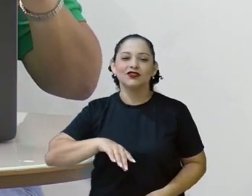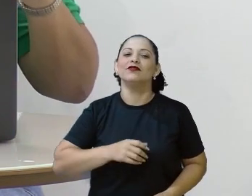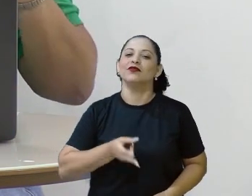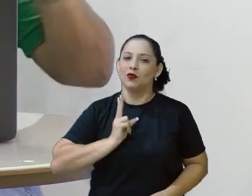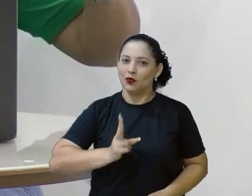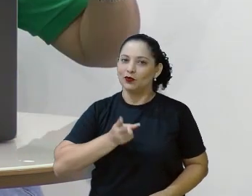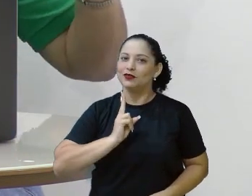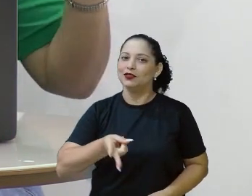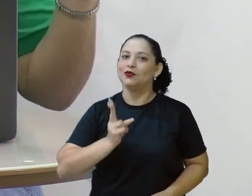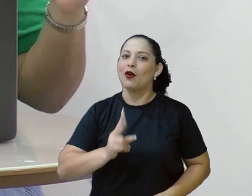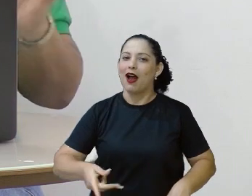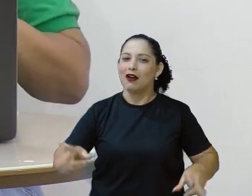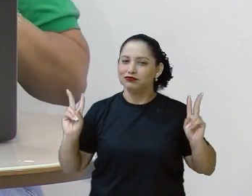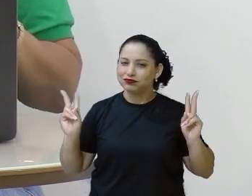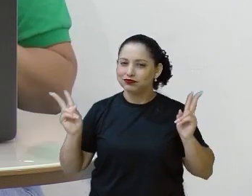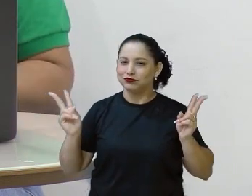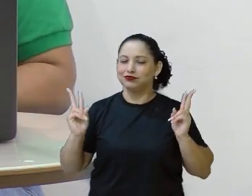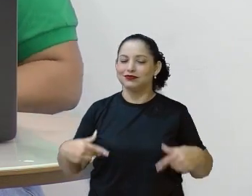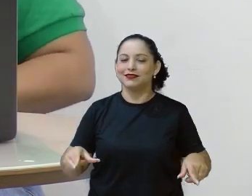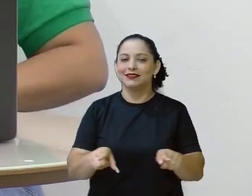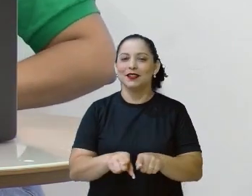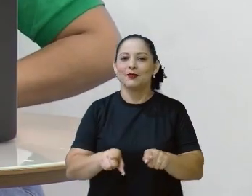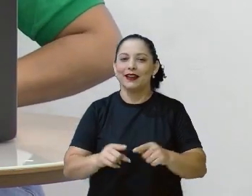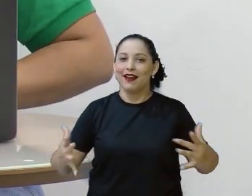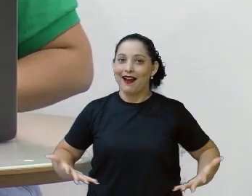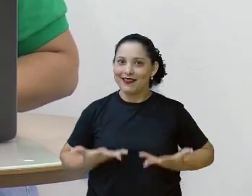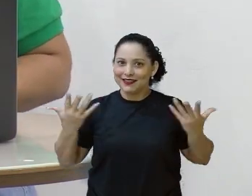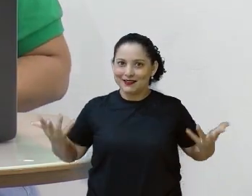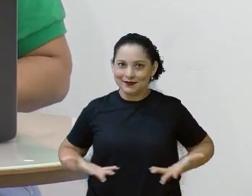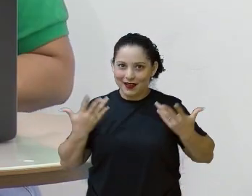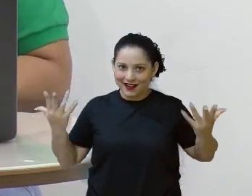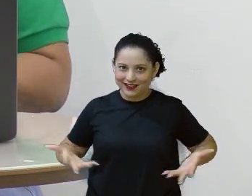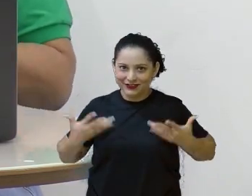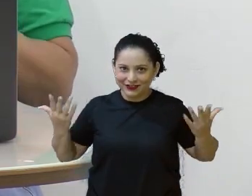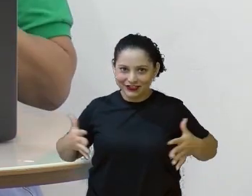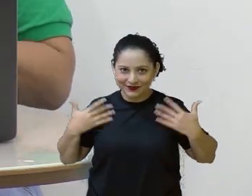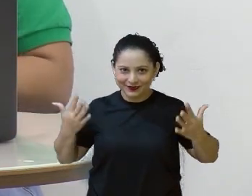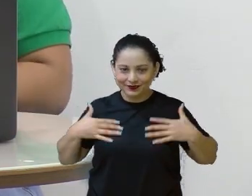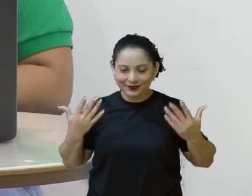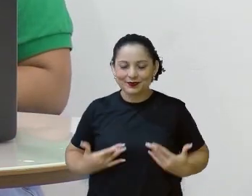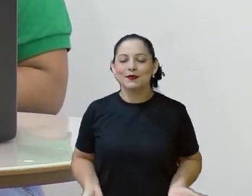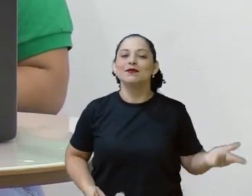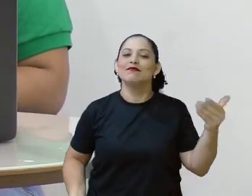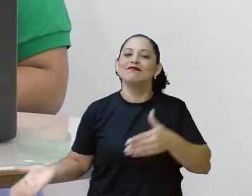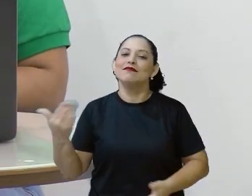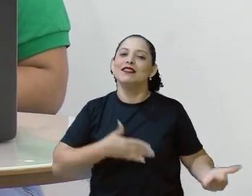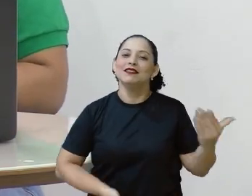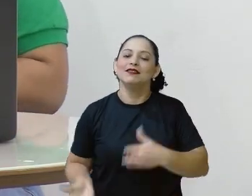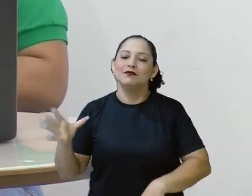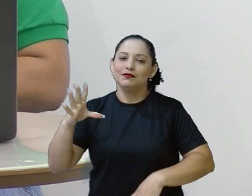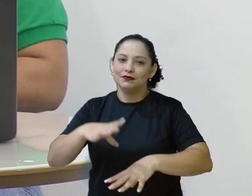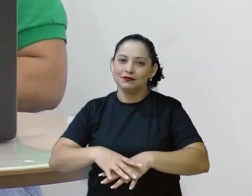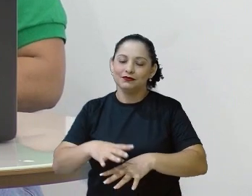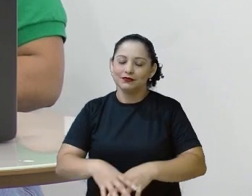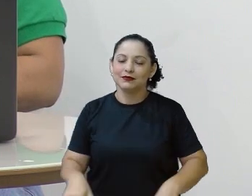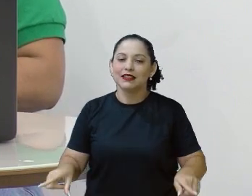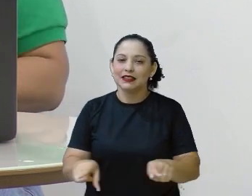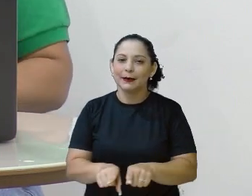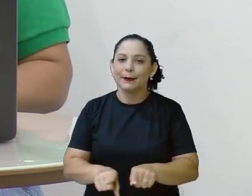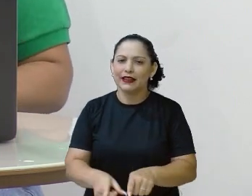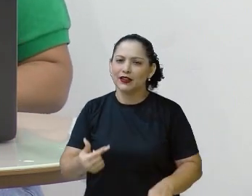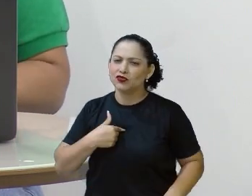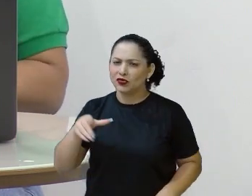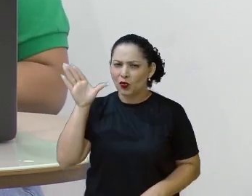mesma vibe assim, né? Estão todos animados e vão participar bastante, intensamente da aula de matemática, que eu já estou